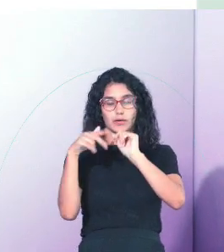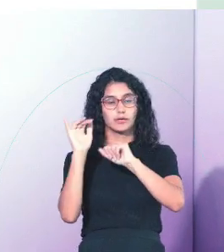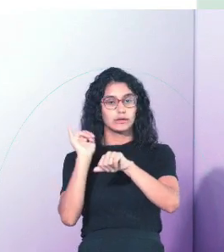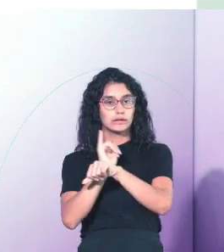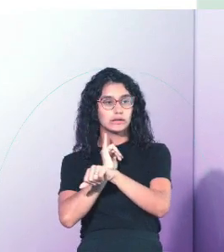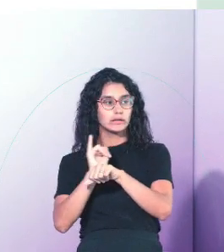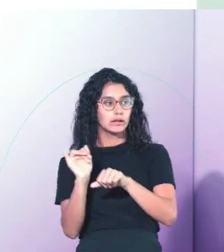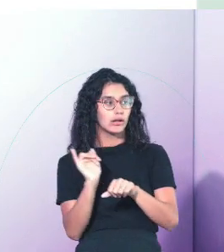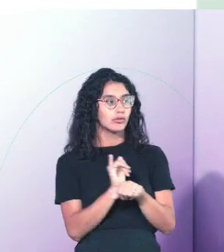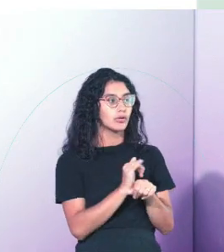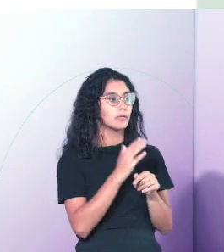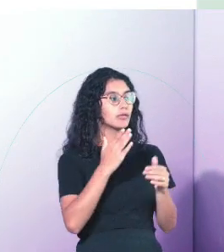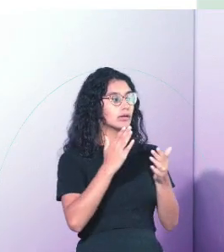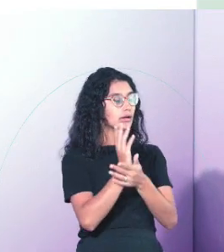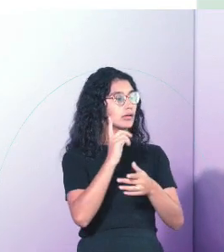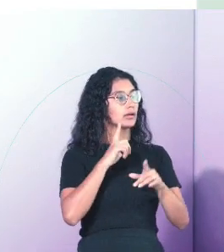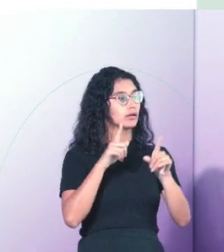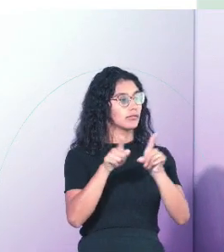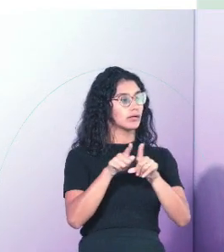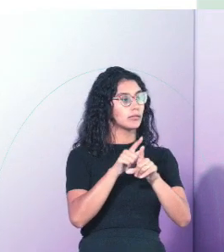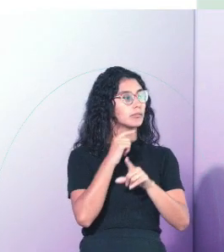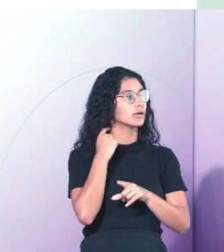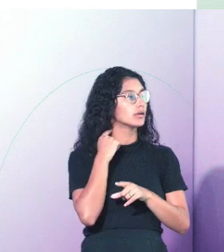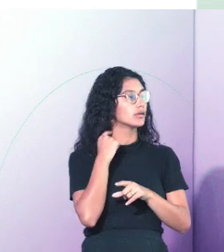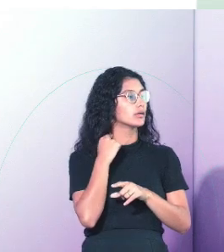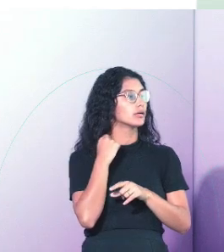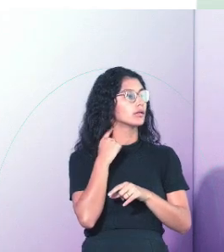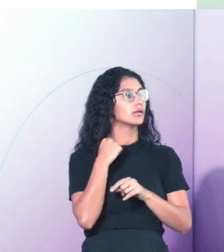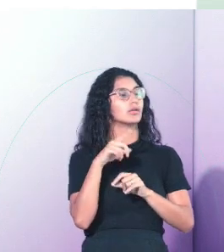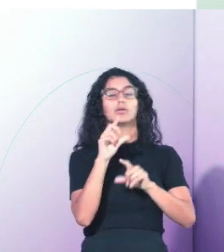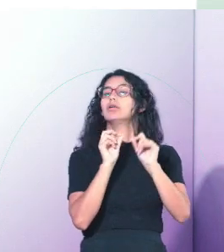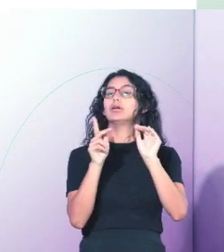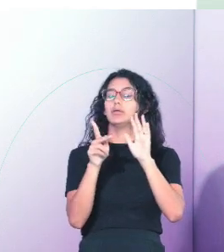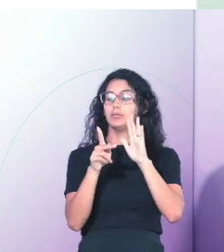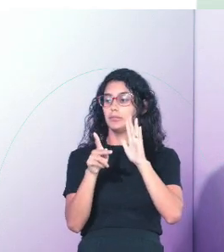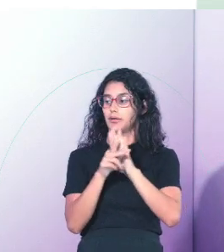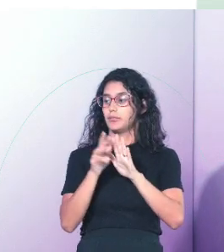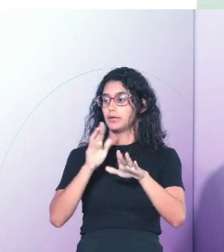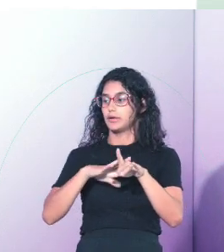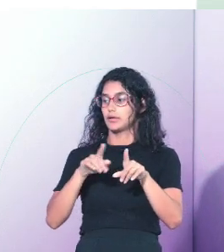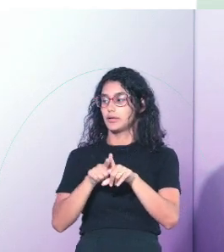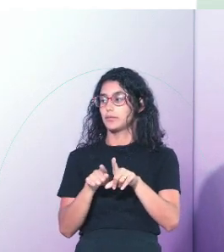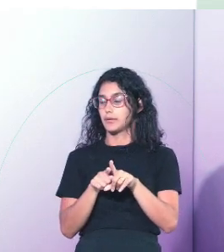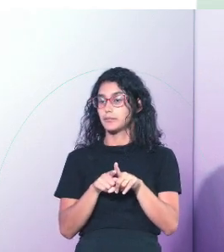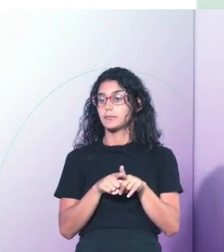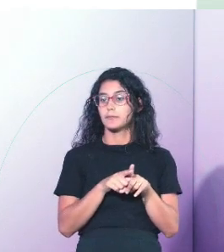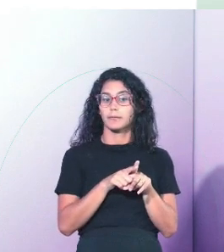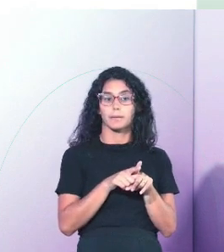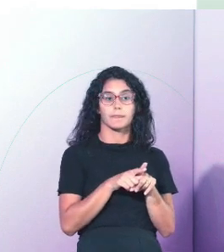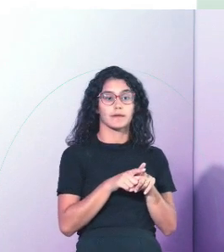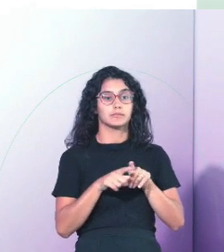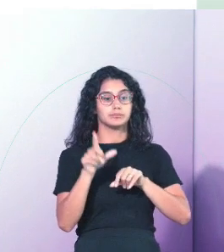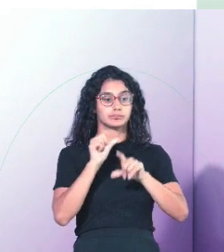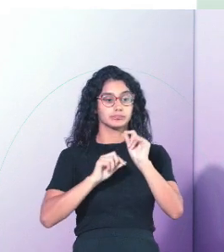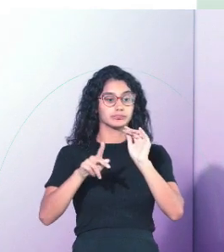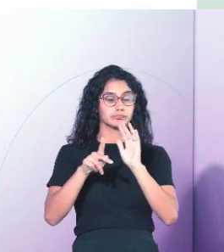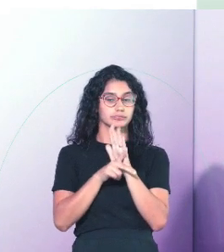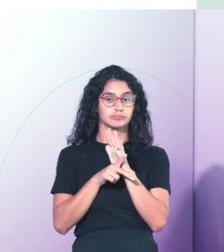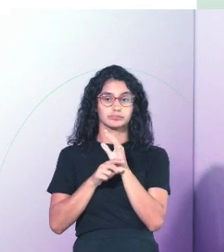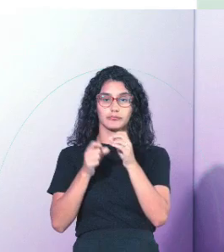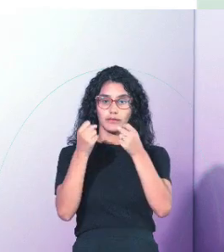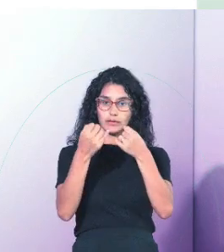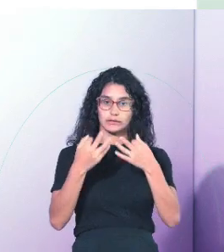estratégico, aprovações regulatórias, decisões de incorporação e reembolso e também decisões de